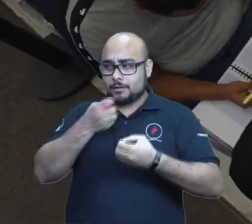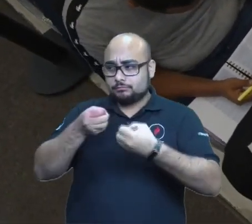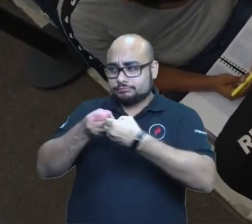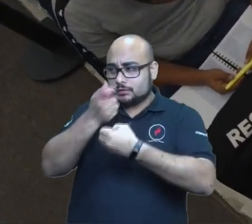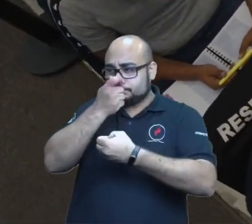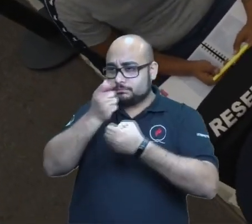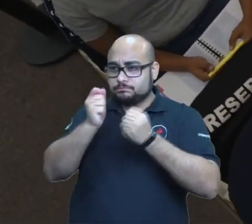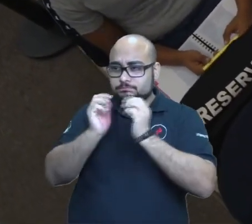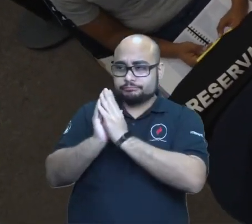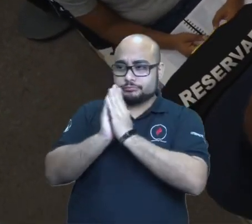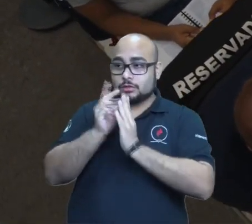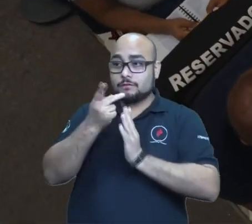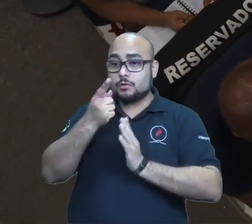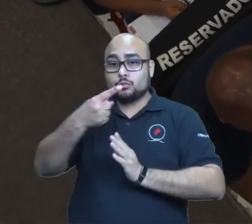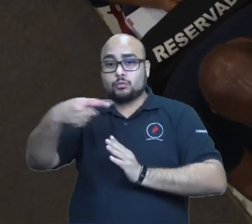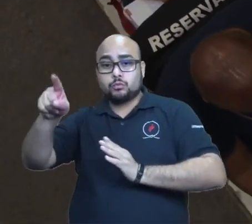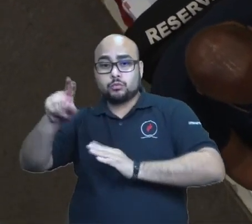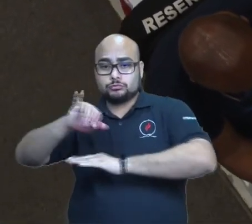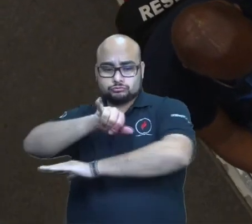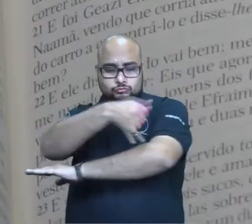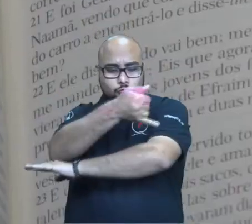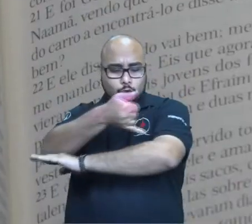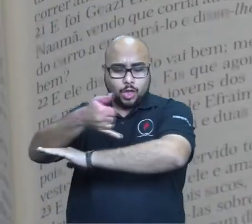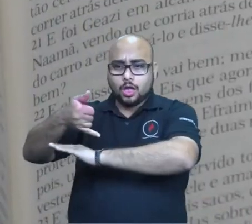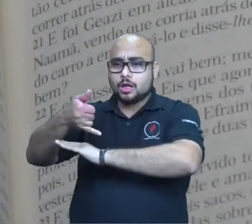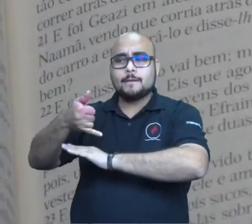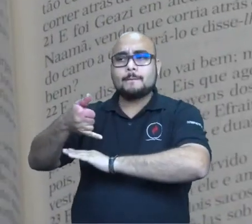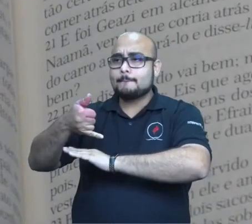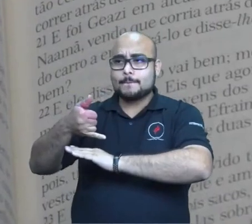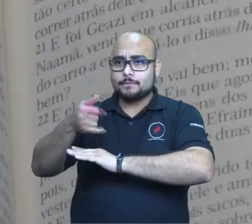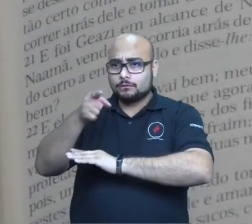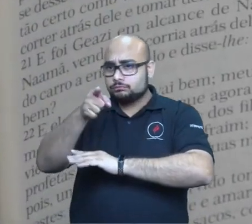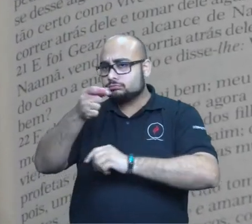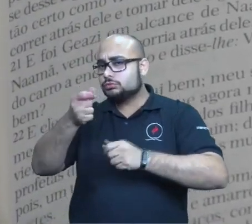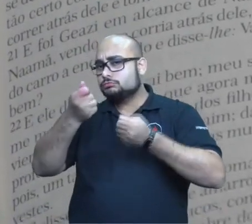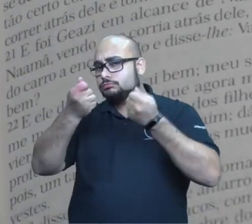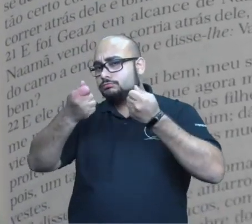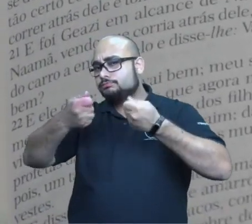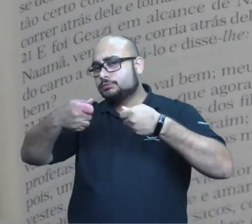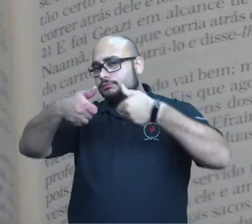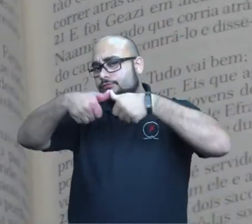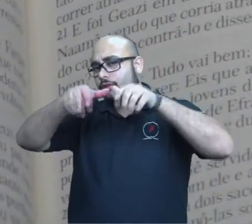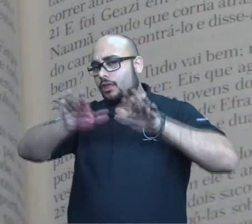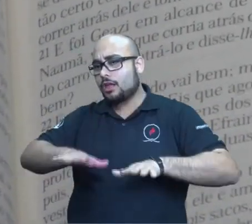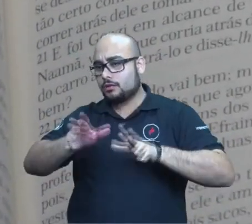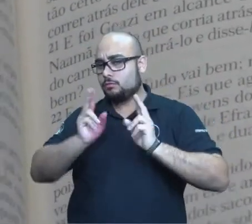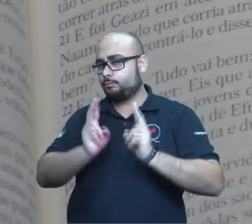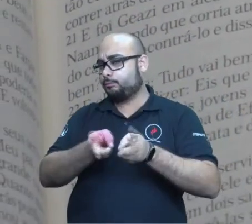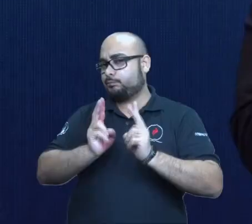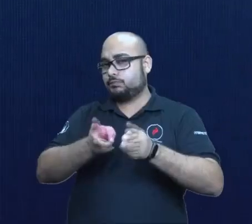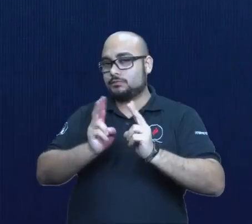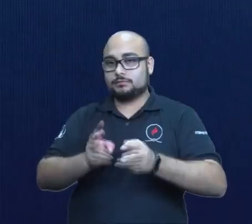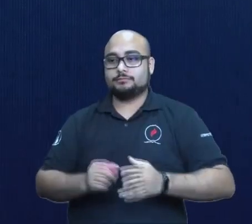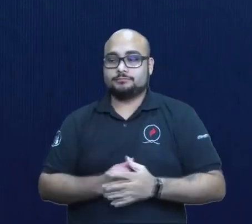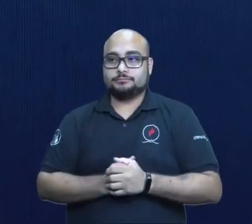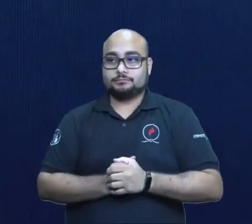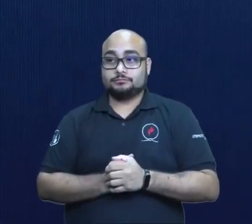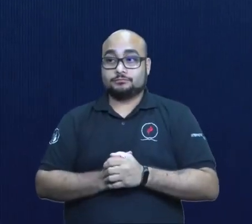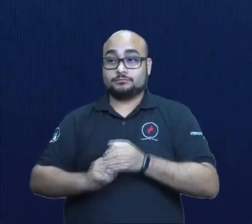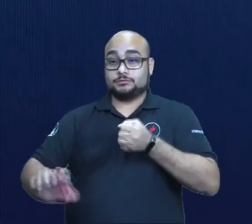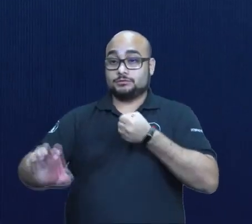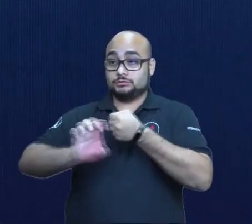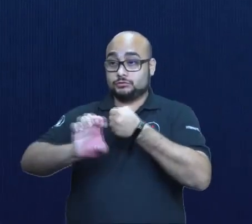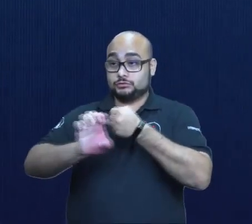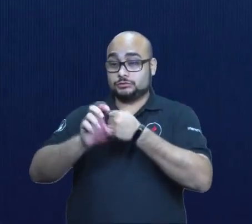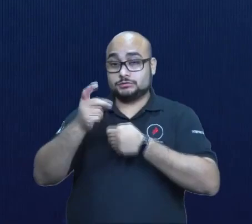e façamos ali Um Lugar Para habitar ali e disse Elide e disse